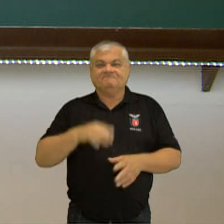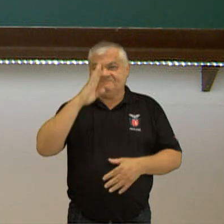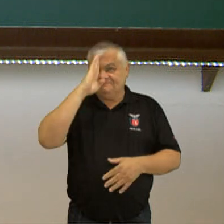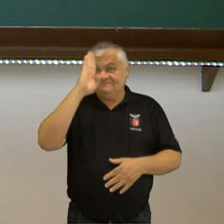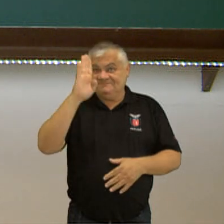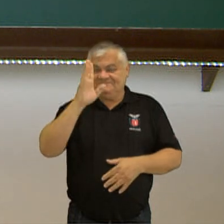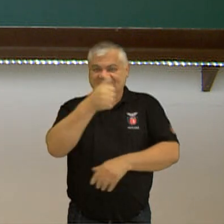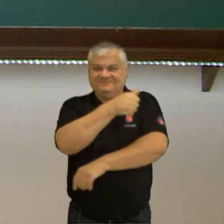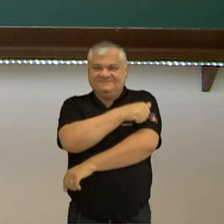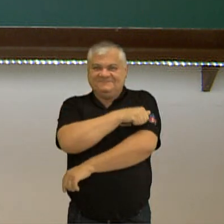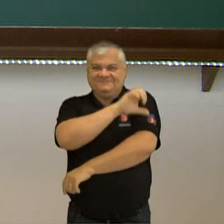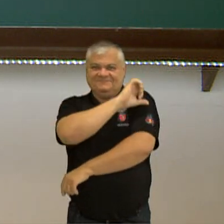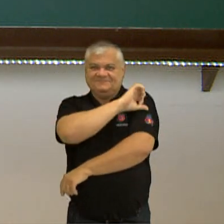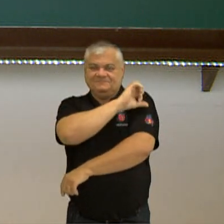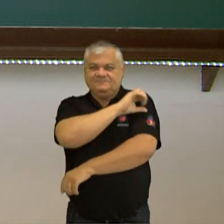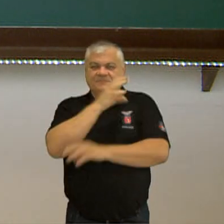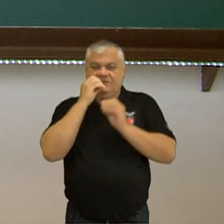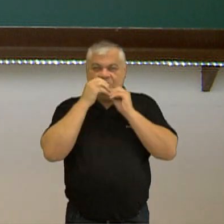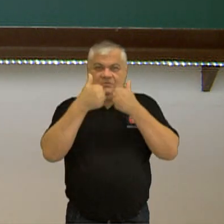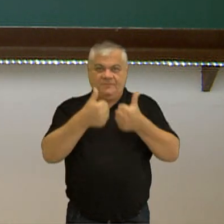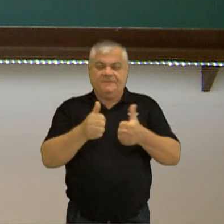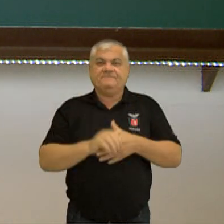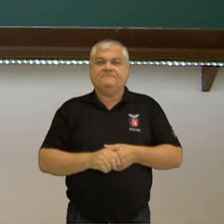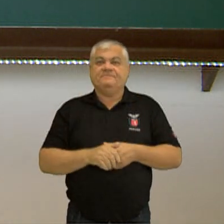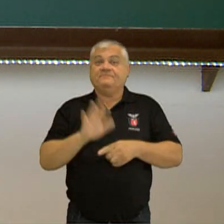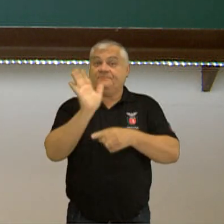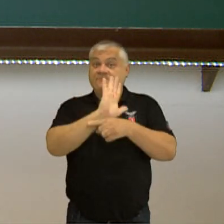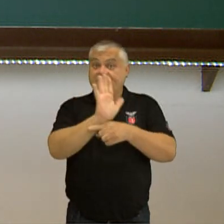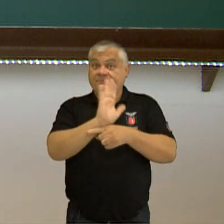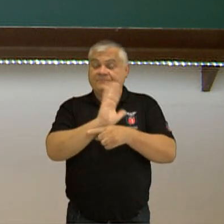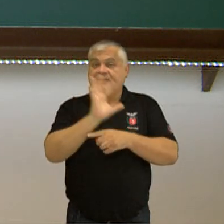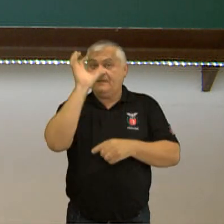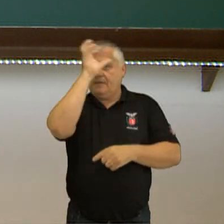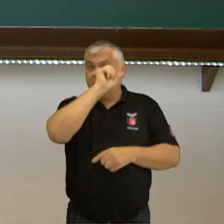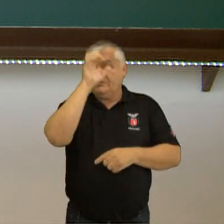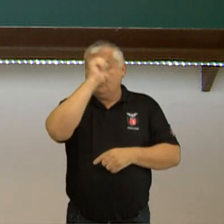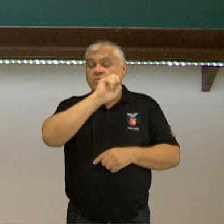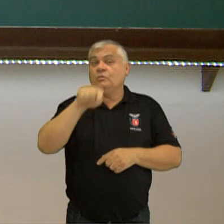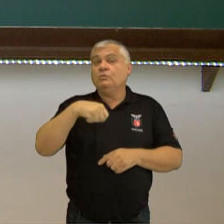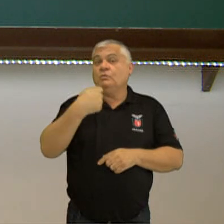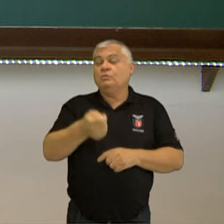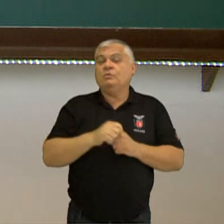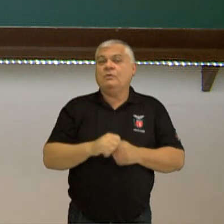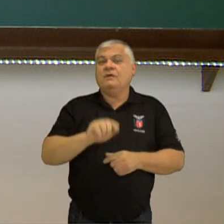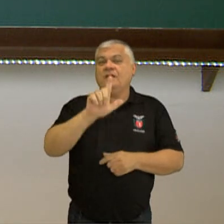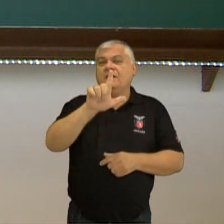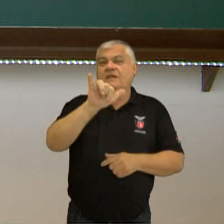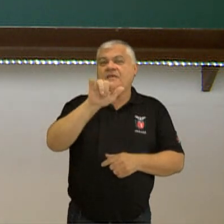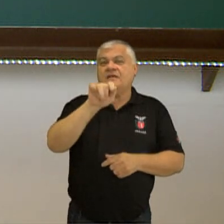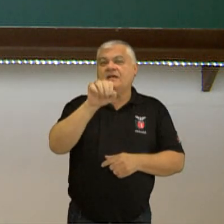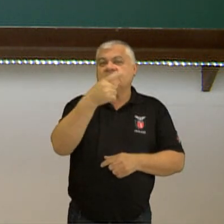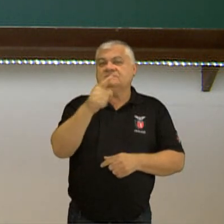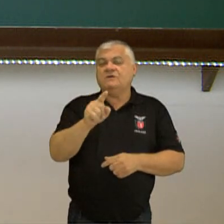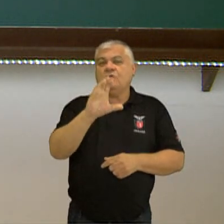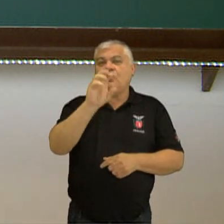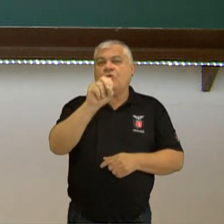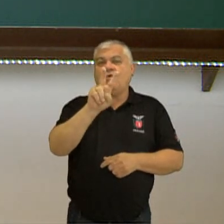Olá, estudantes do nono ano, tudo bem com vocês? Nesse vídeo nós vamos falar um pouquinho sobre ligação